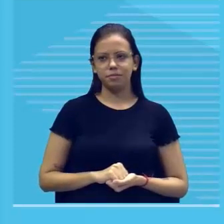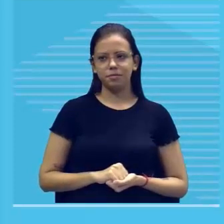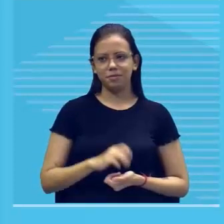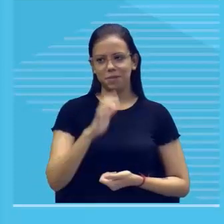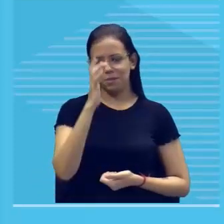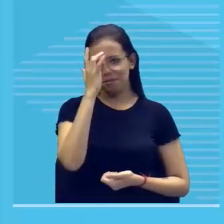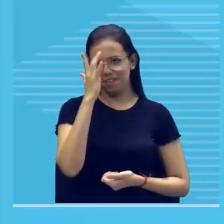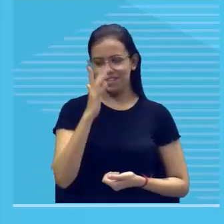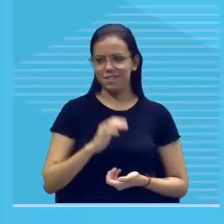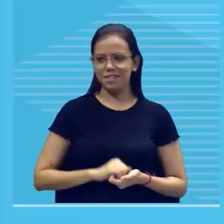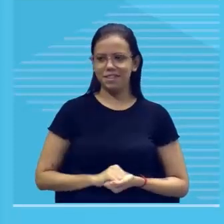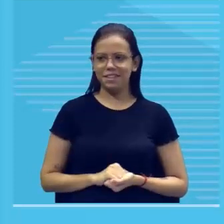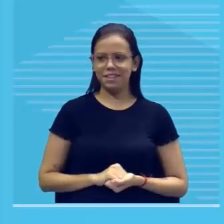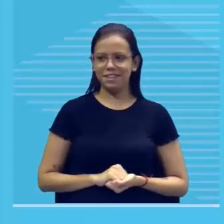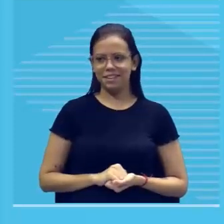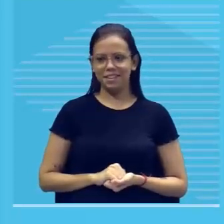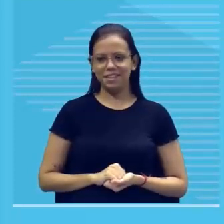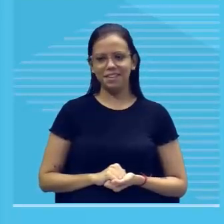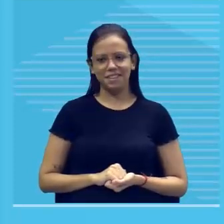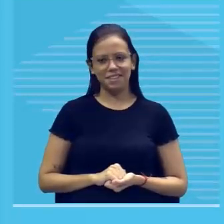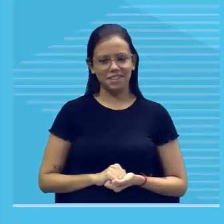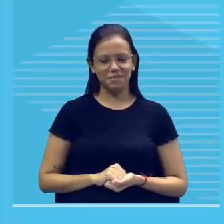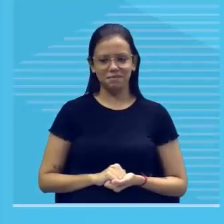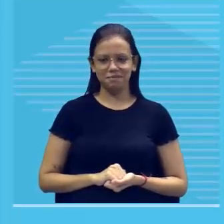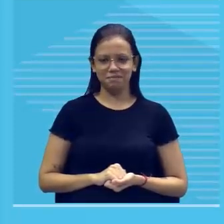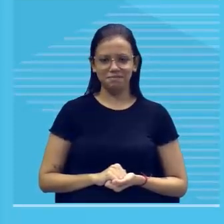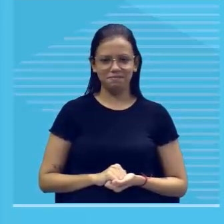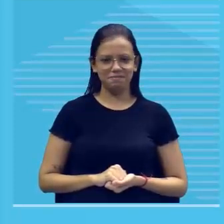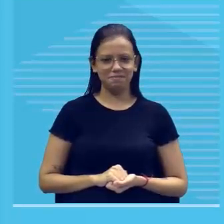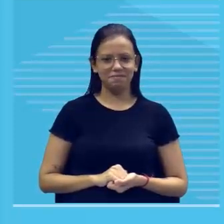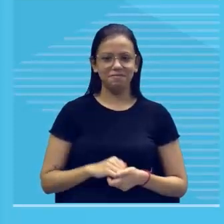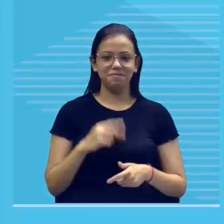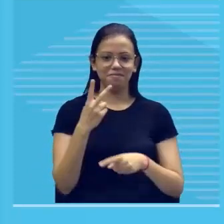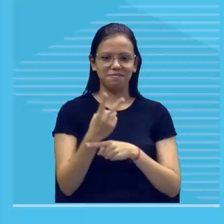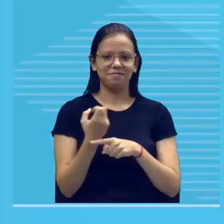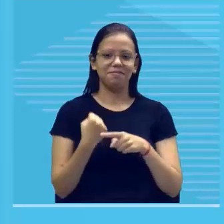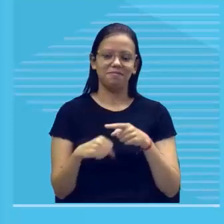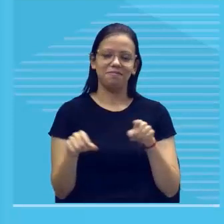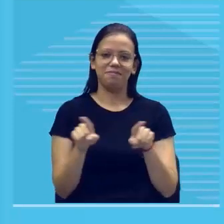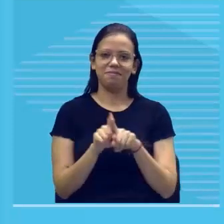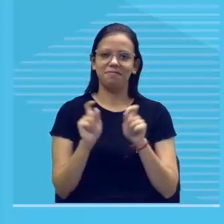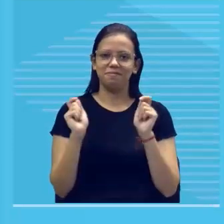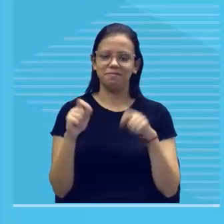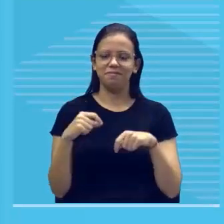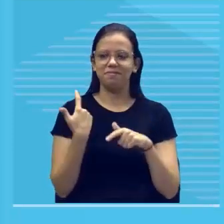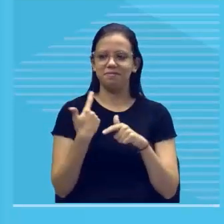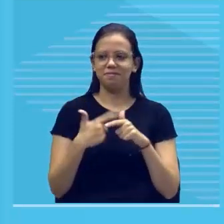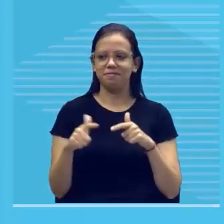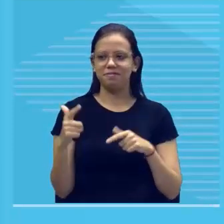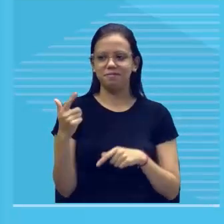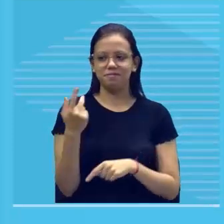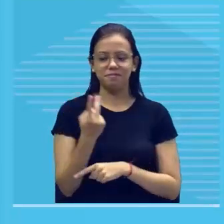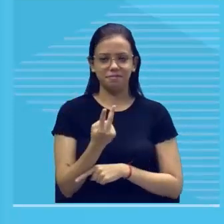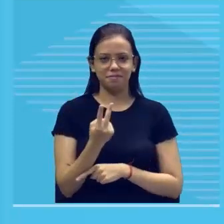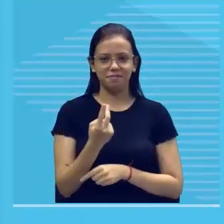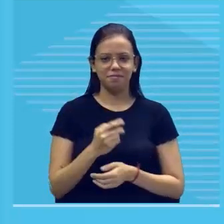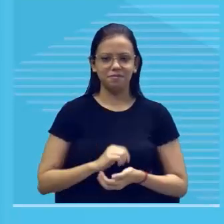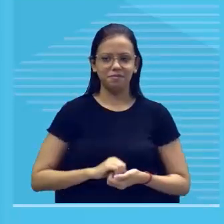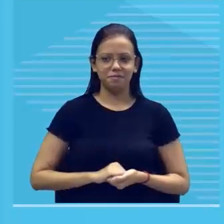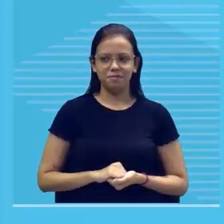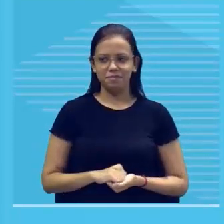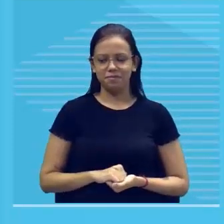ficou fácil o dois e o oito também eu consigo simplificar por dois né